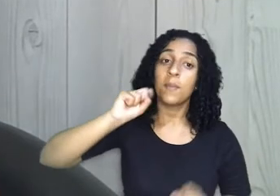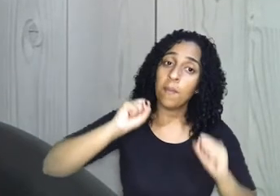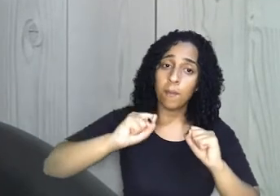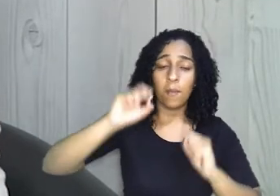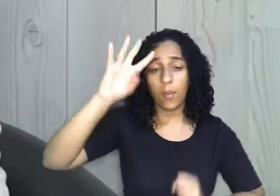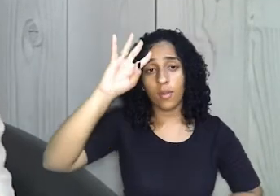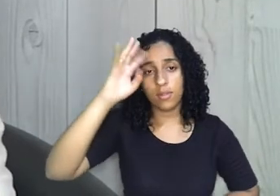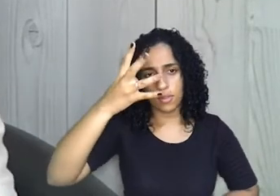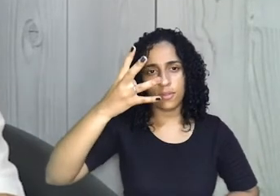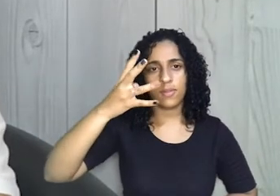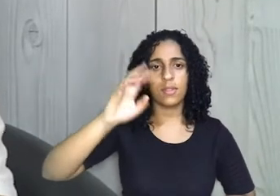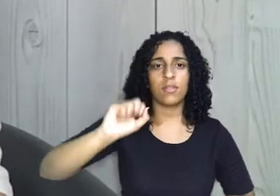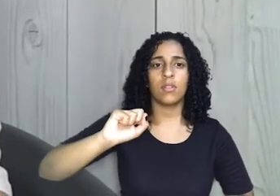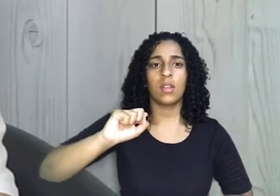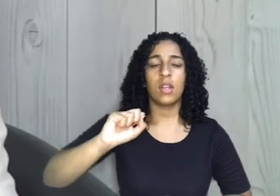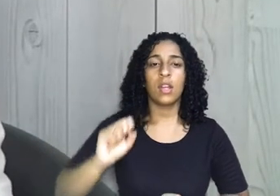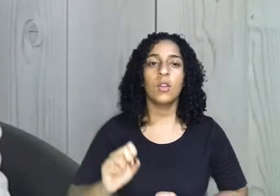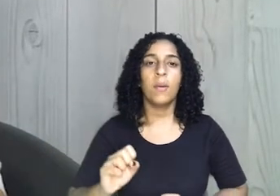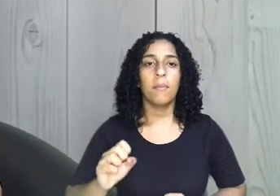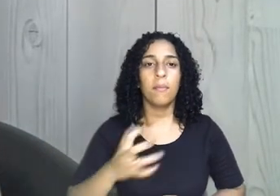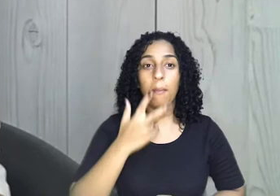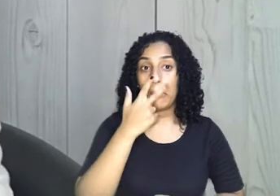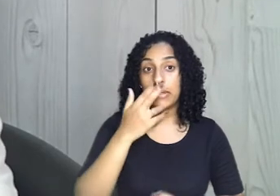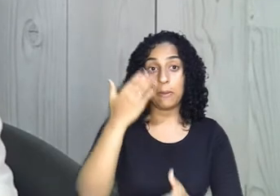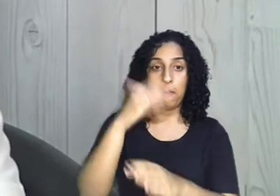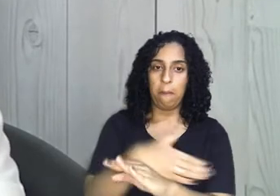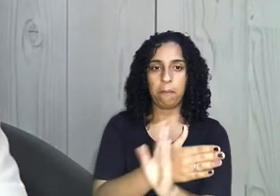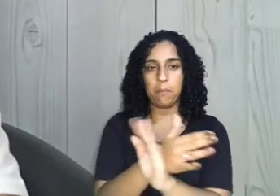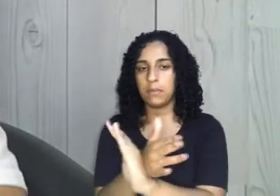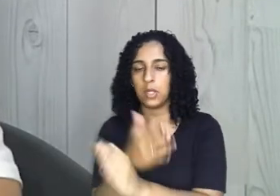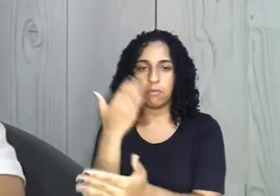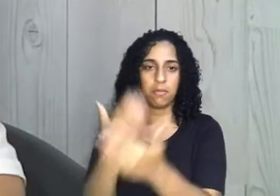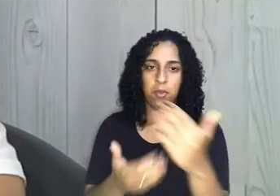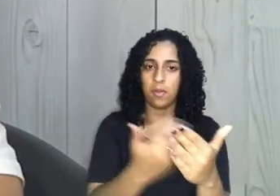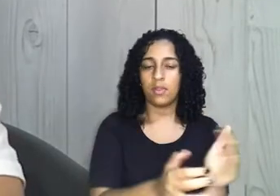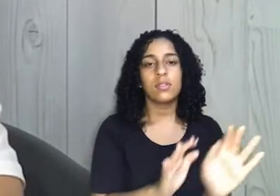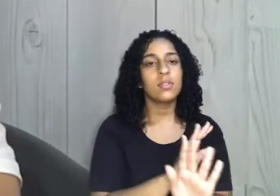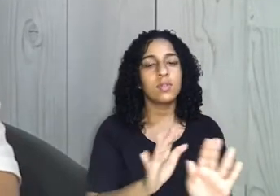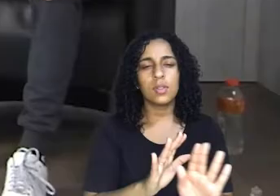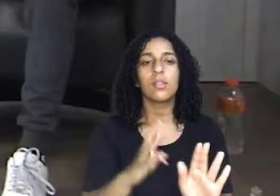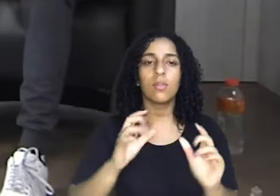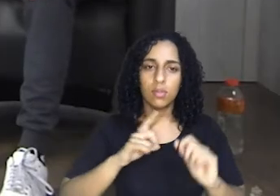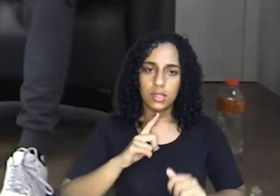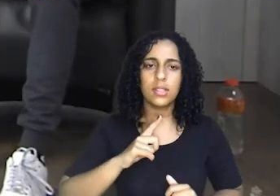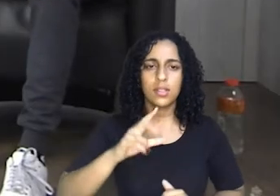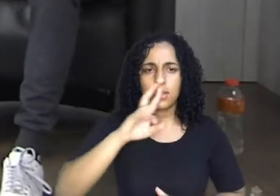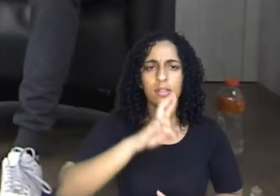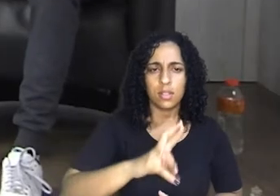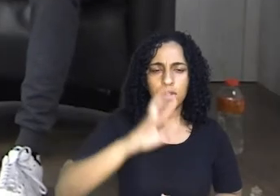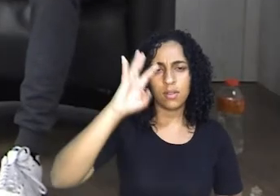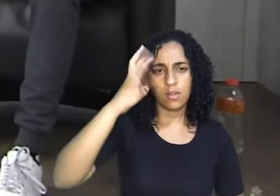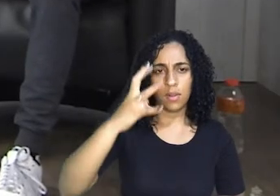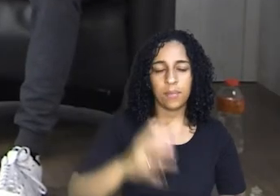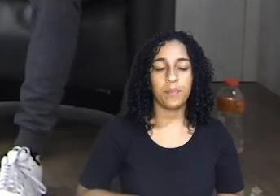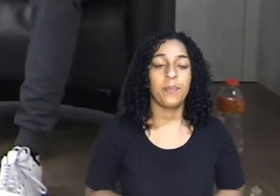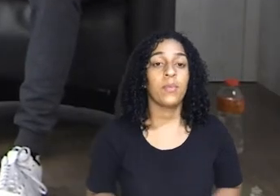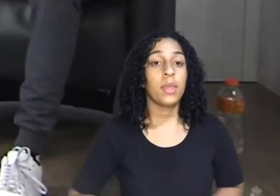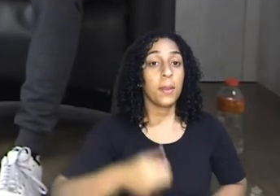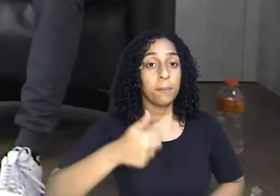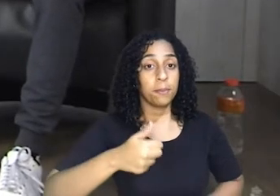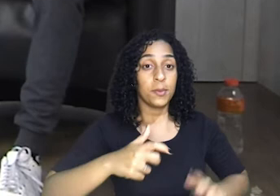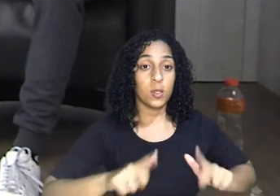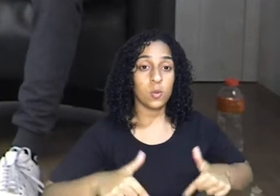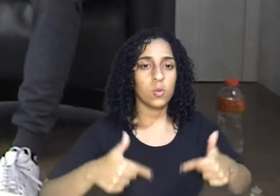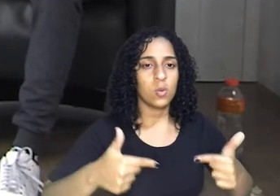entender que tem solução também né não é tudo não tá não jogo perdido né Então a primeira coisa né para gente